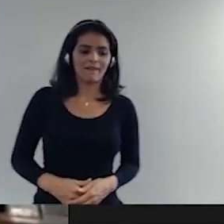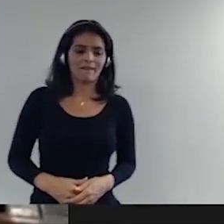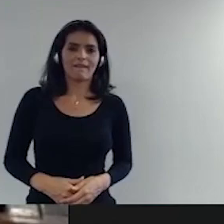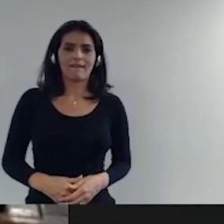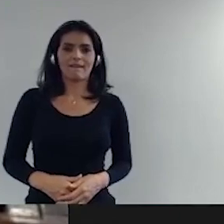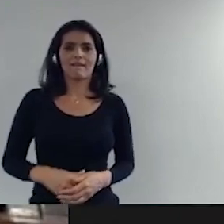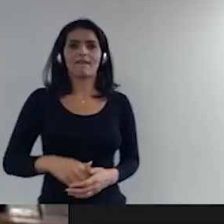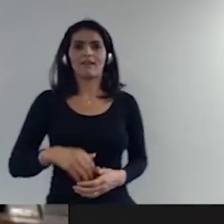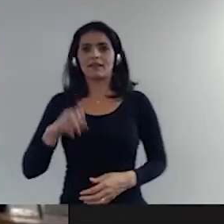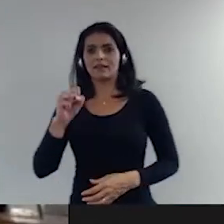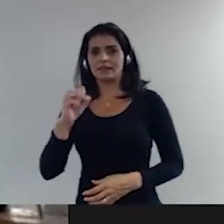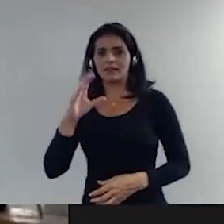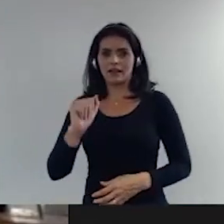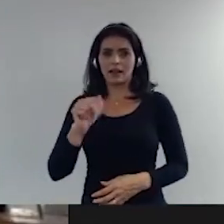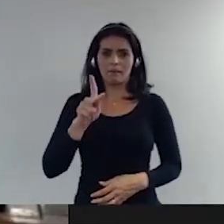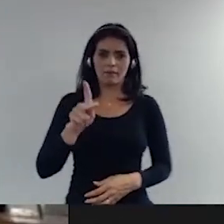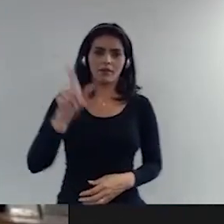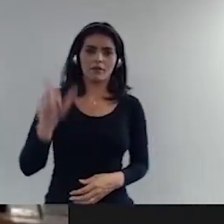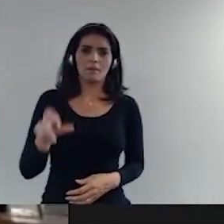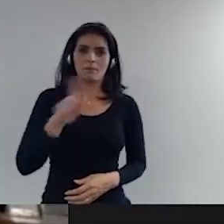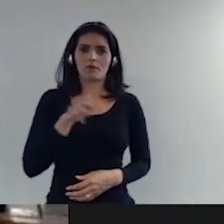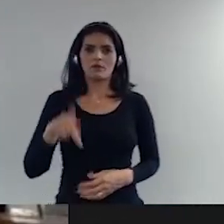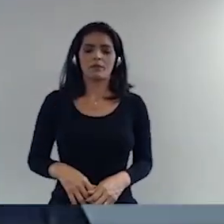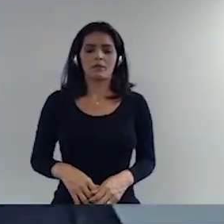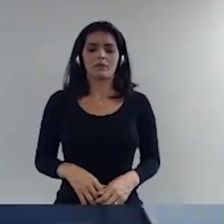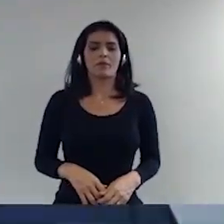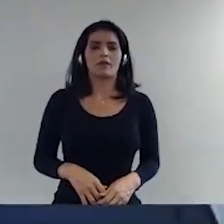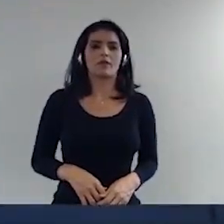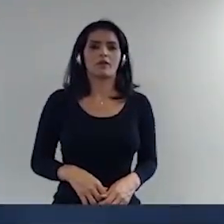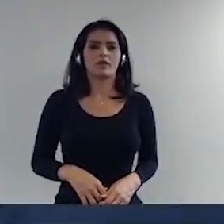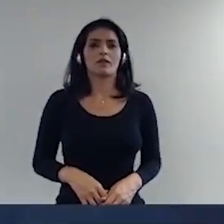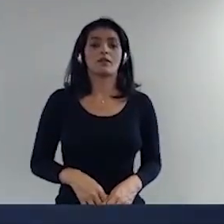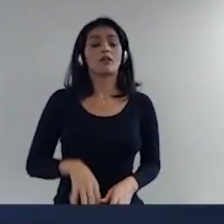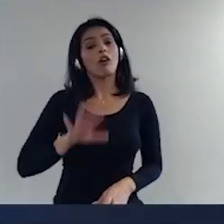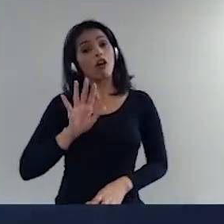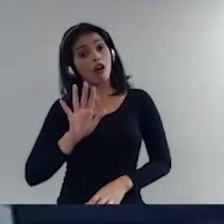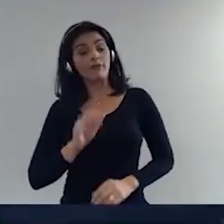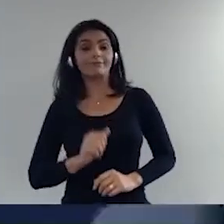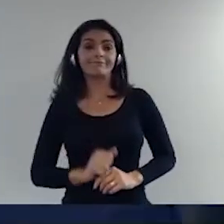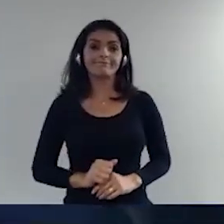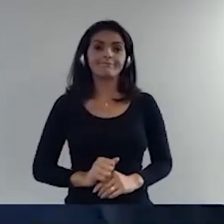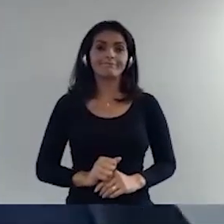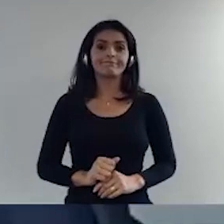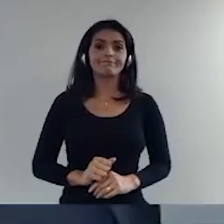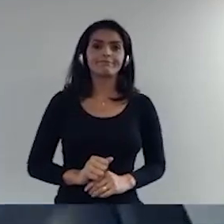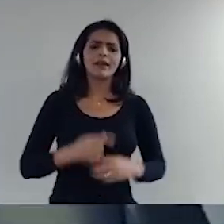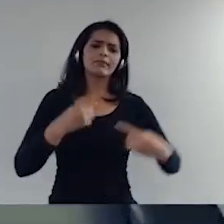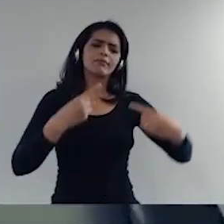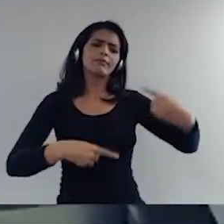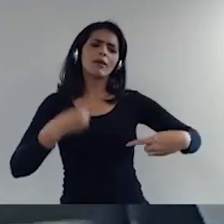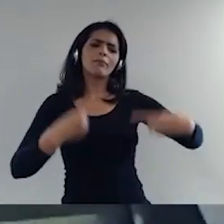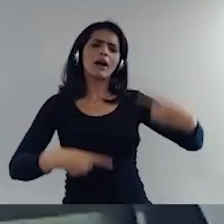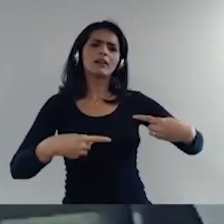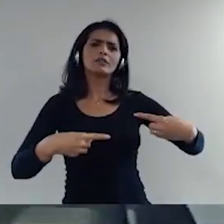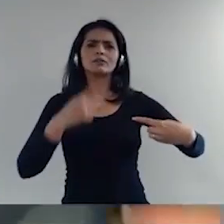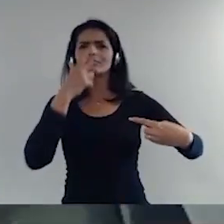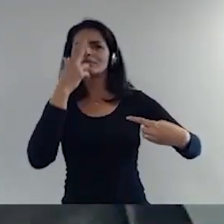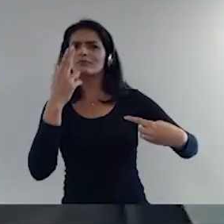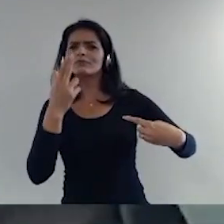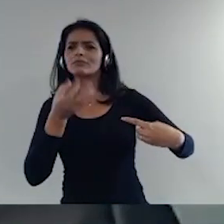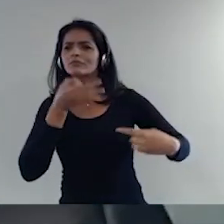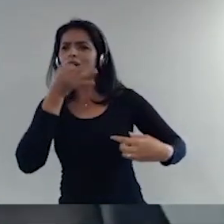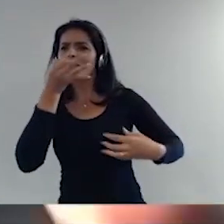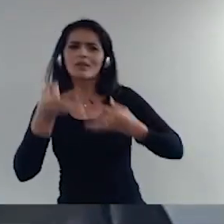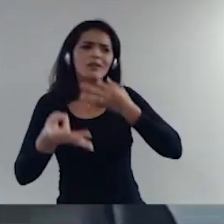inicialmente, o doutor Scaff, professor Scaff. Olha, o debate pressupõe dissídio. Eu não